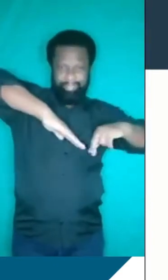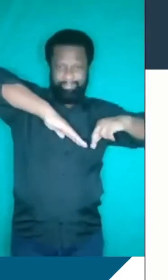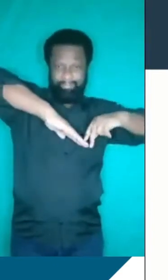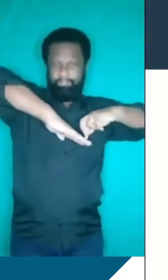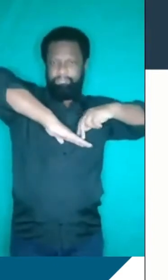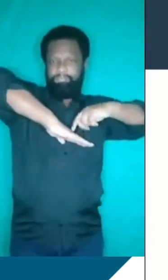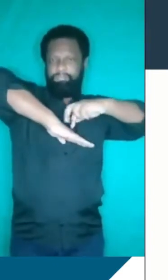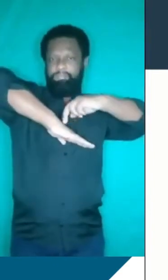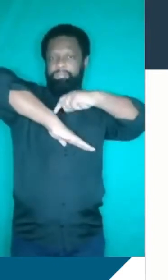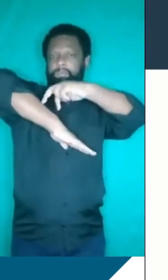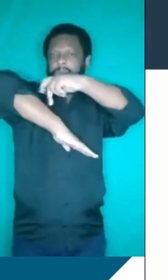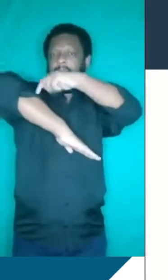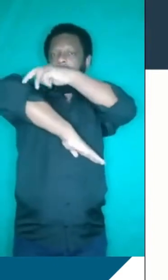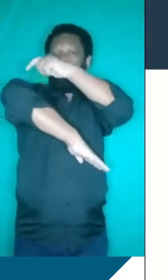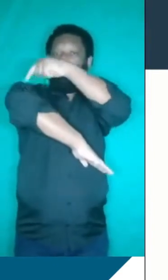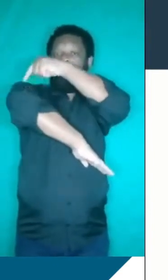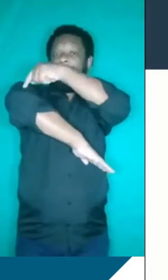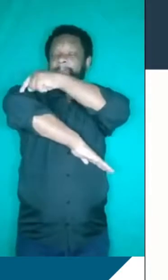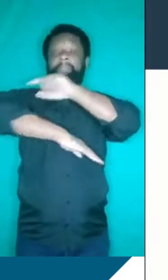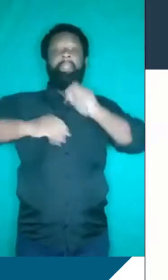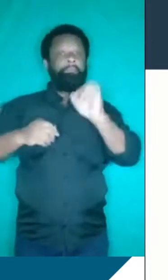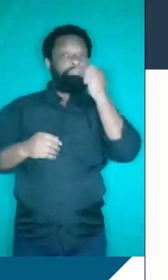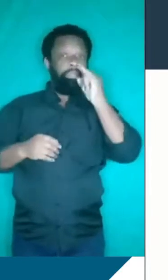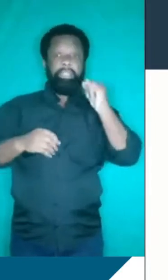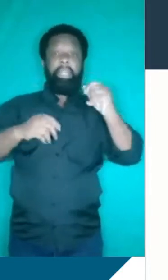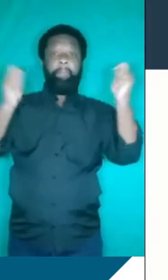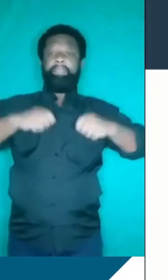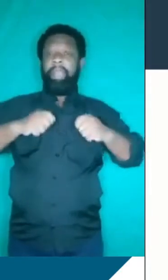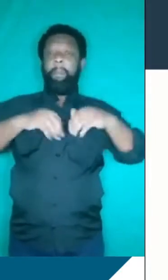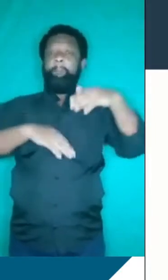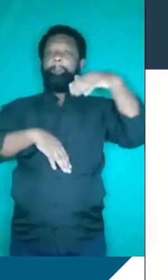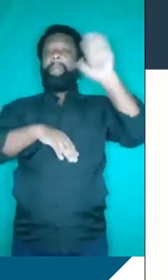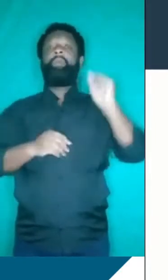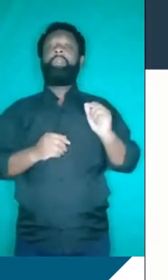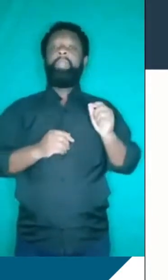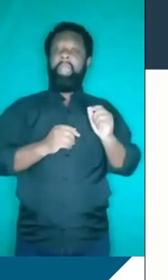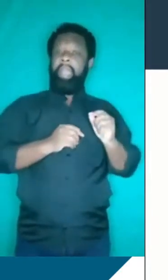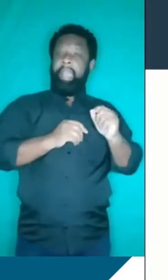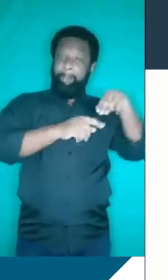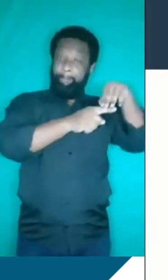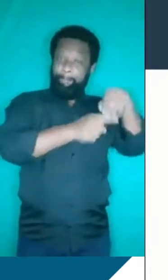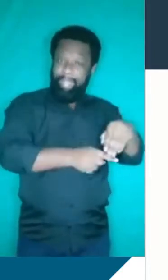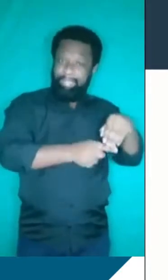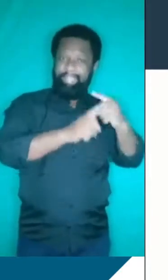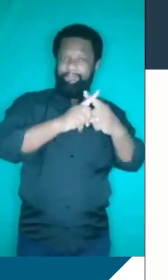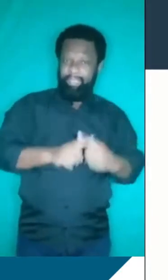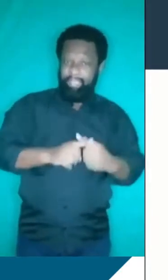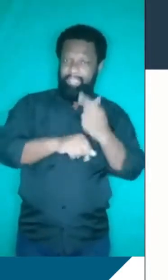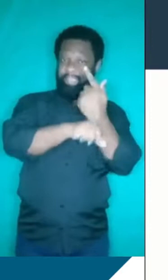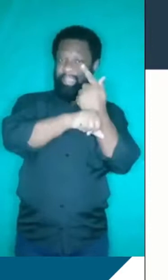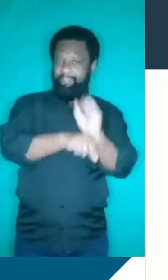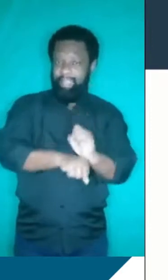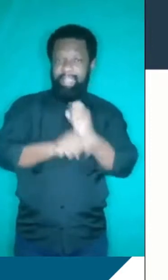vai subir até aqui. A energia potencial máxima alcançada por ele vai ser o produto massa vezes gravidade vezes altura. Se a